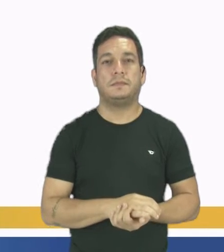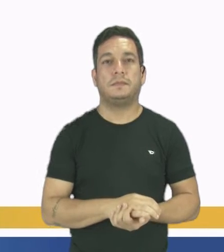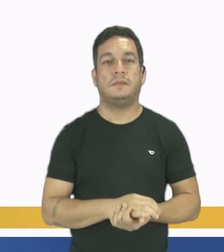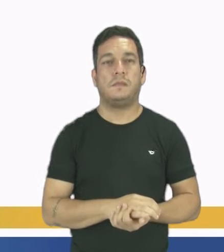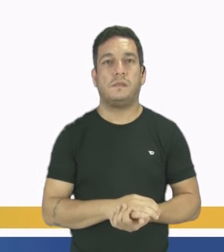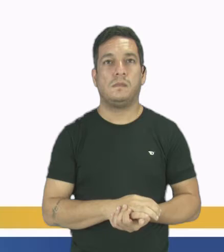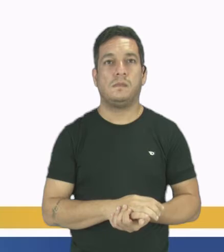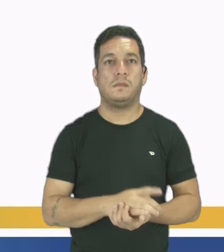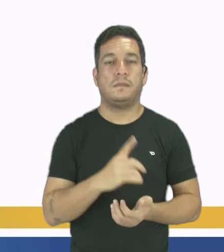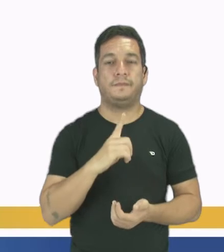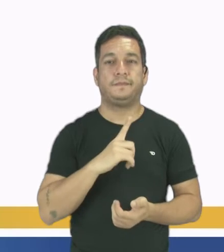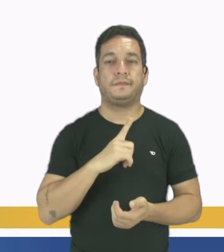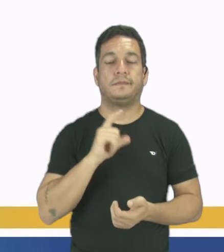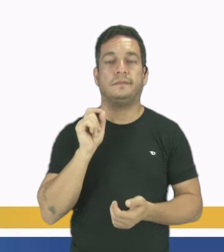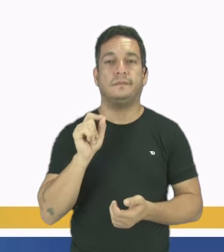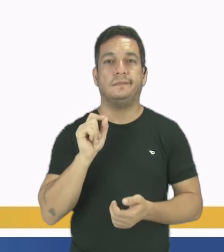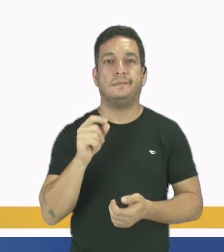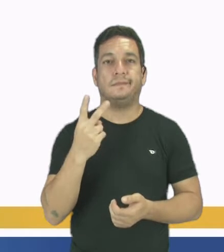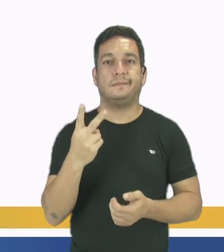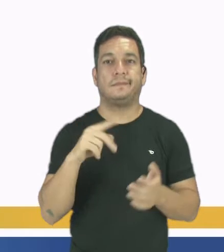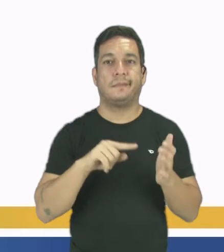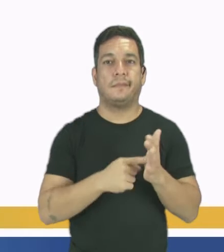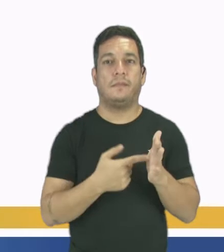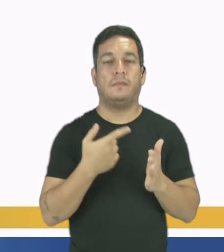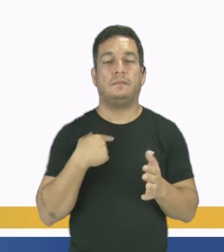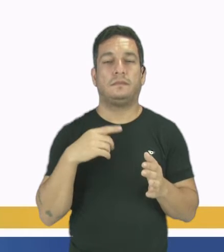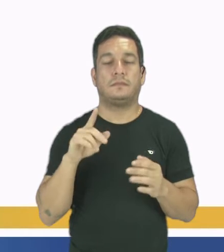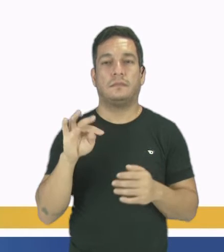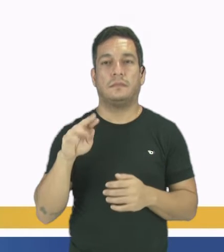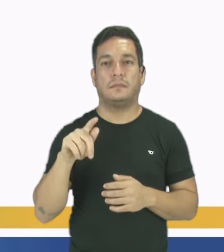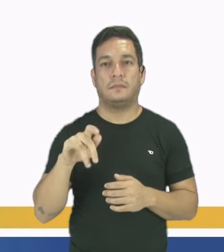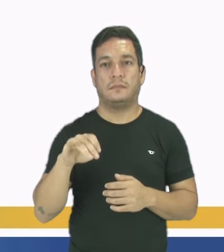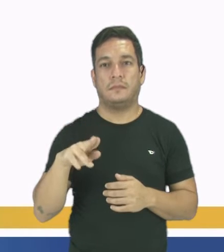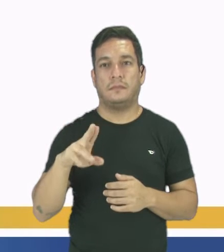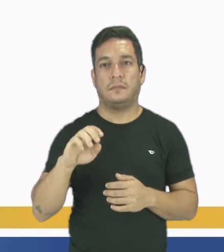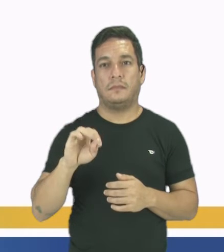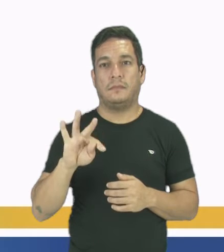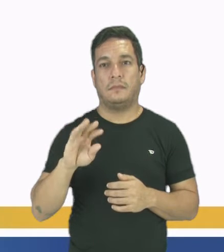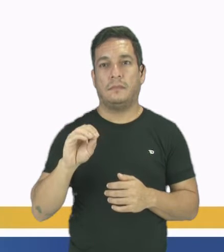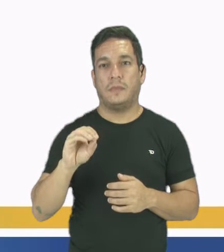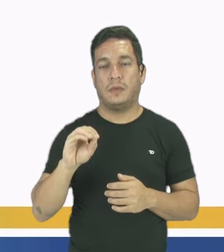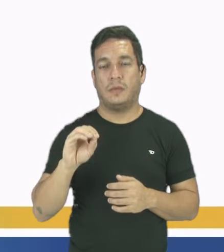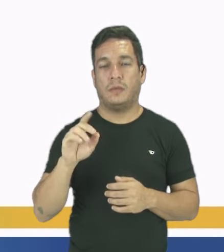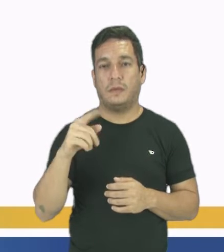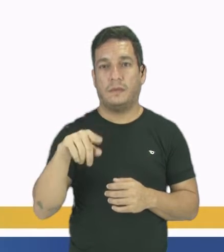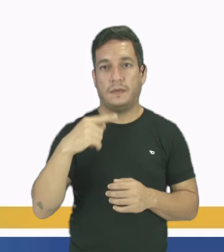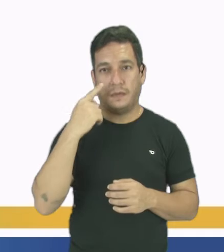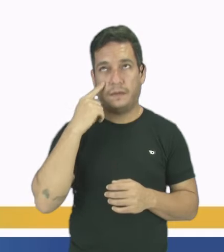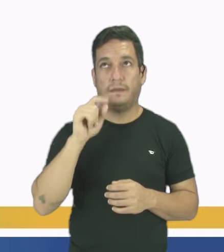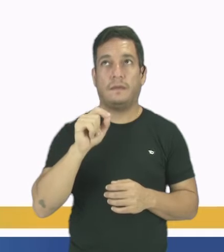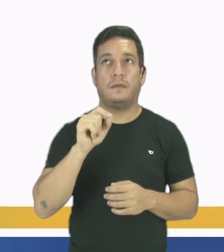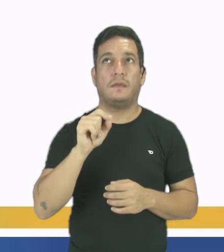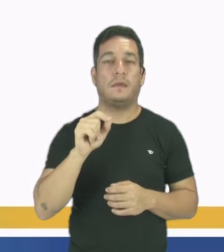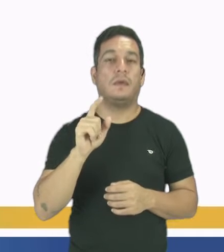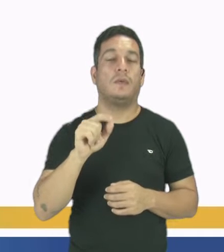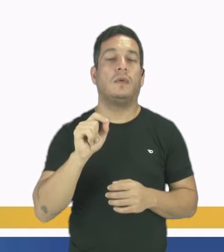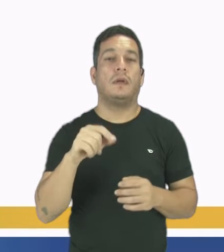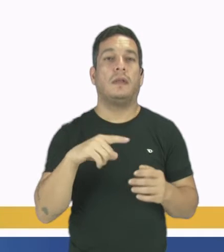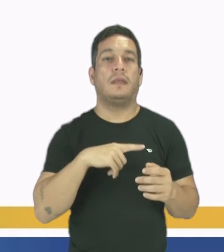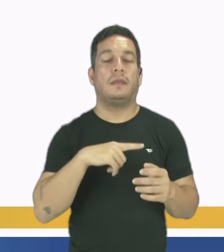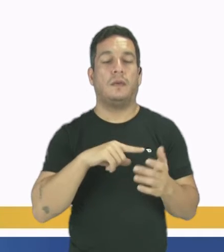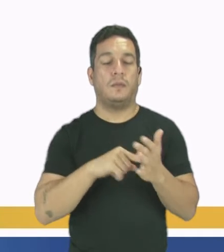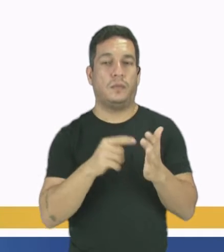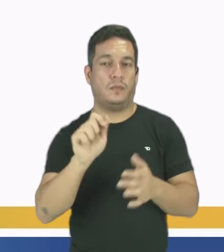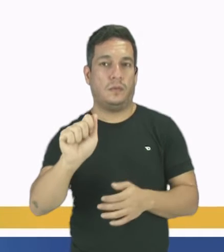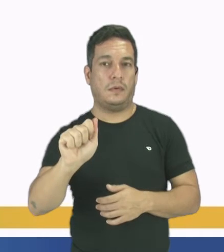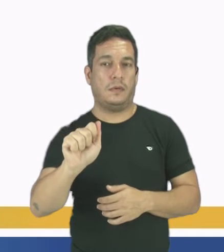soluções. E aí nós temos dois pontos de tangenciamento aí. Então, é só observar pela nomenclatura que nós temos o